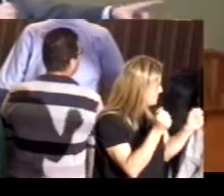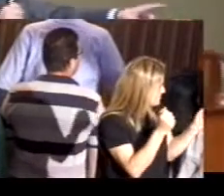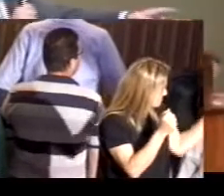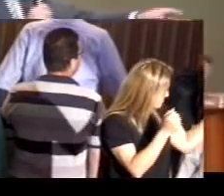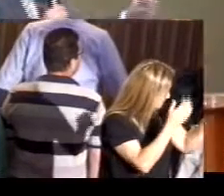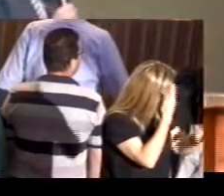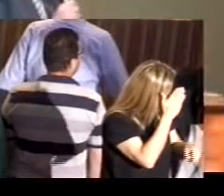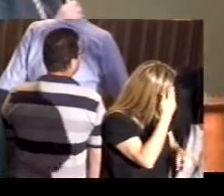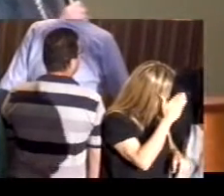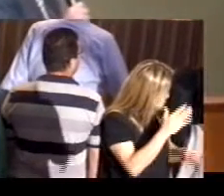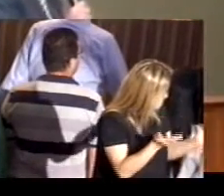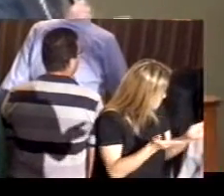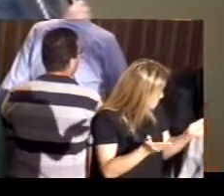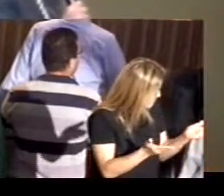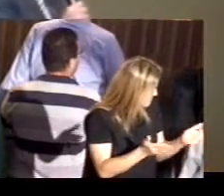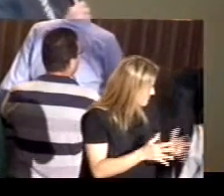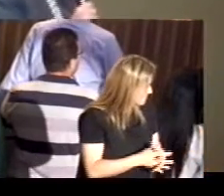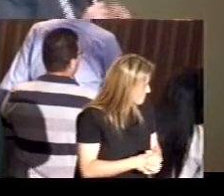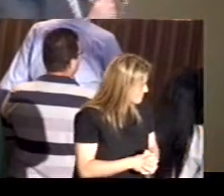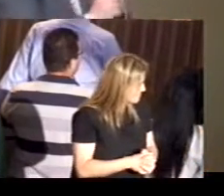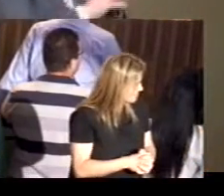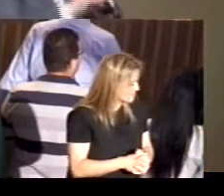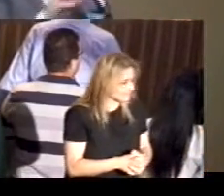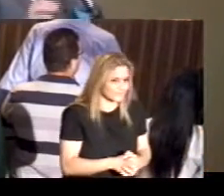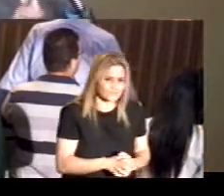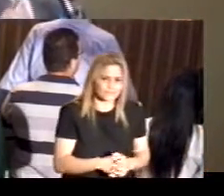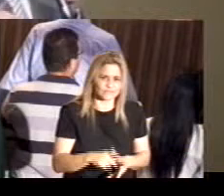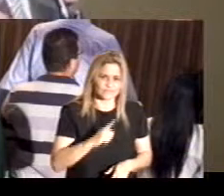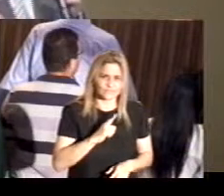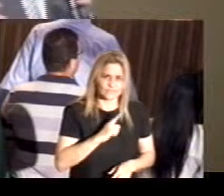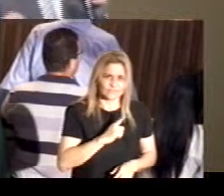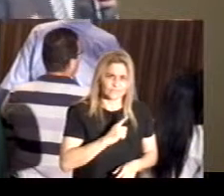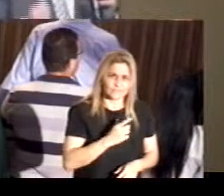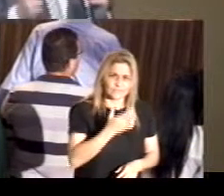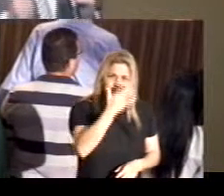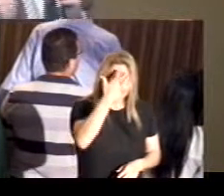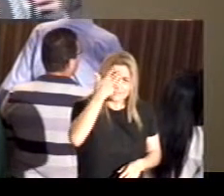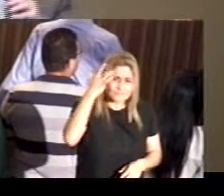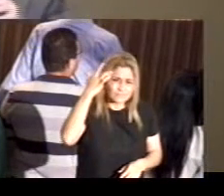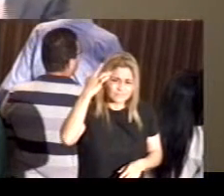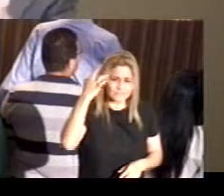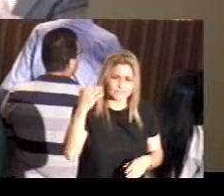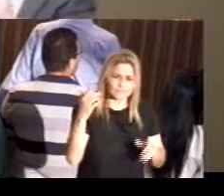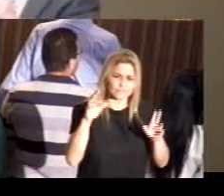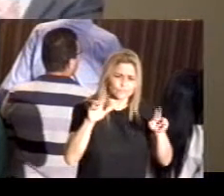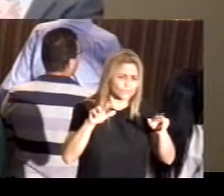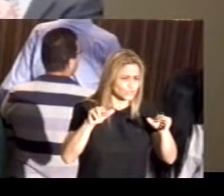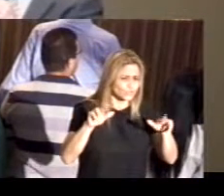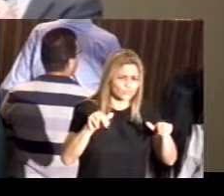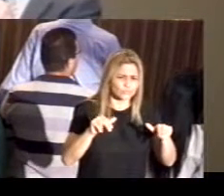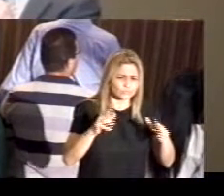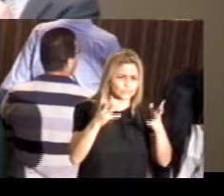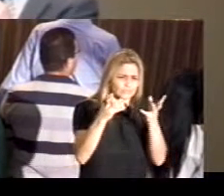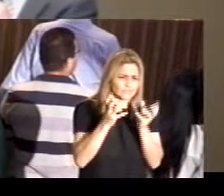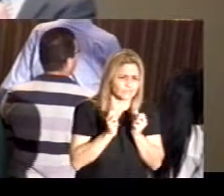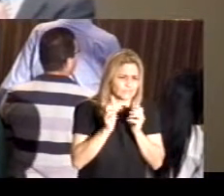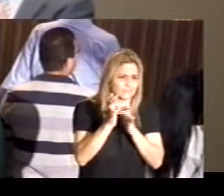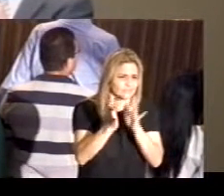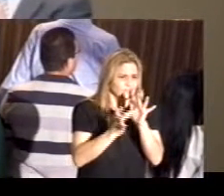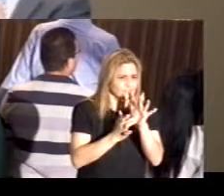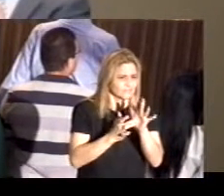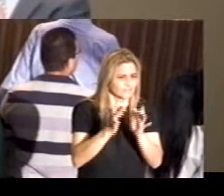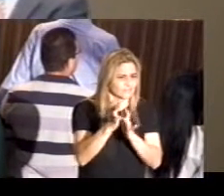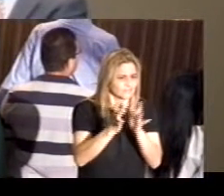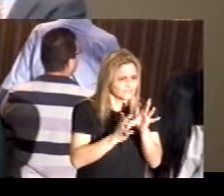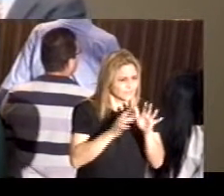que eu estou falando? Para valer. Tá? Tem alguém que ainda não fez um pacto com Jesus como Senhor da sua